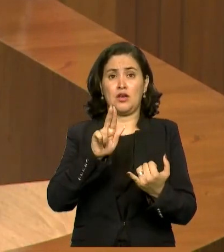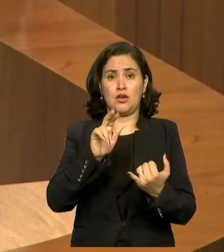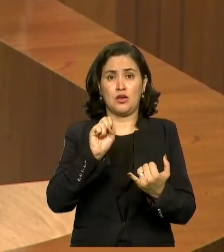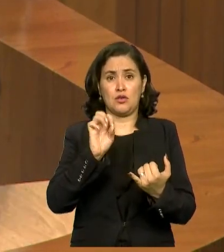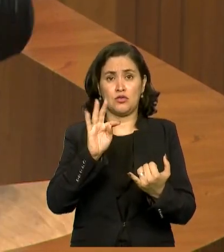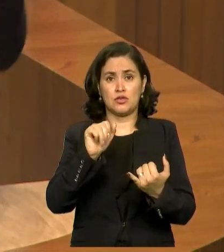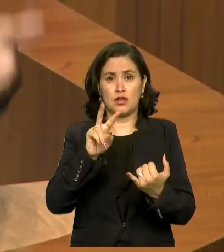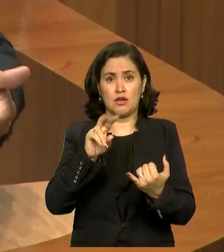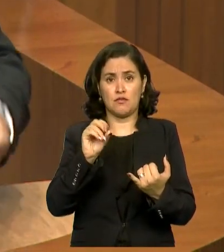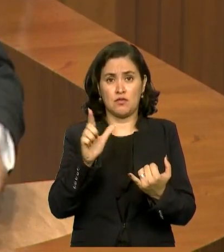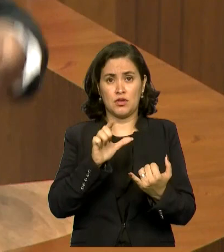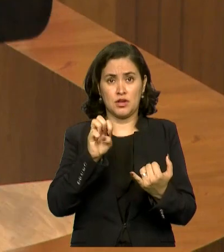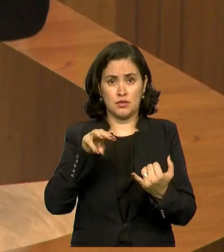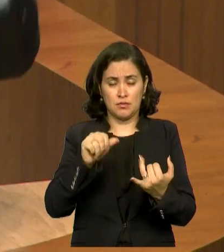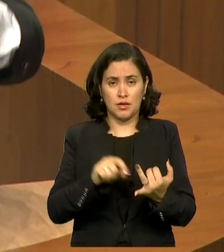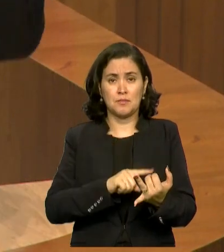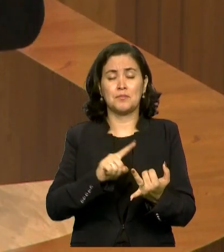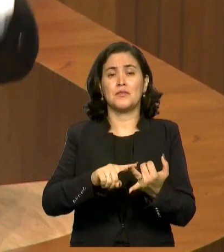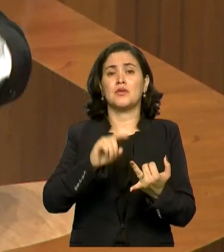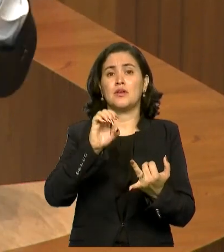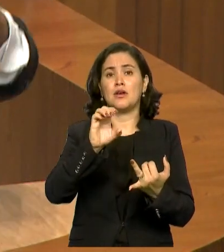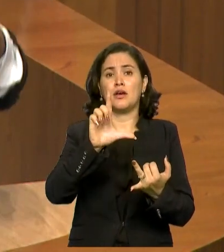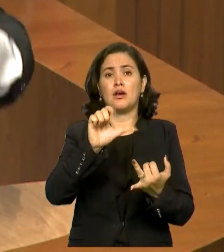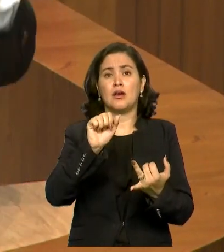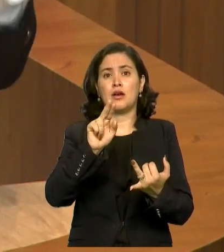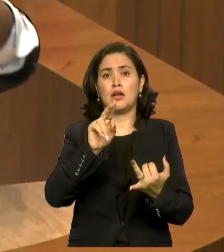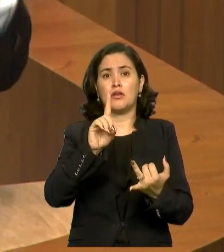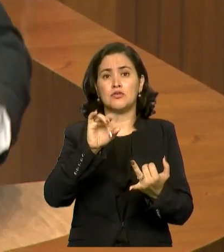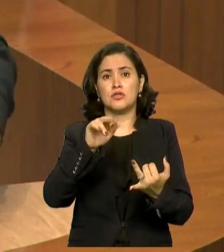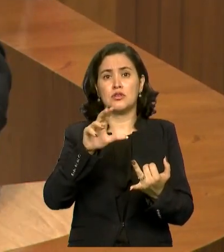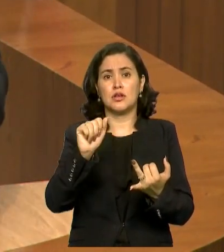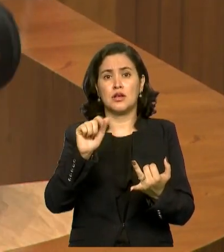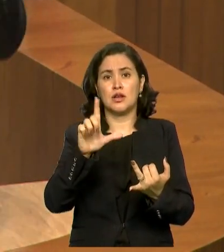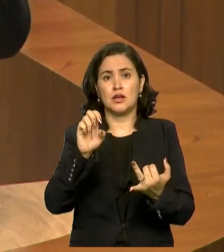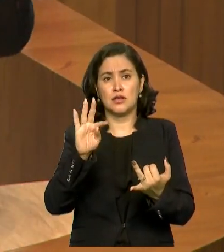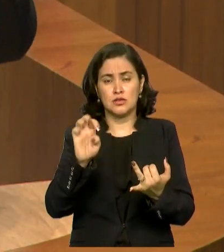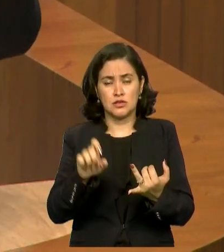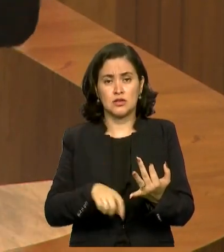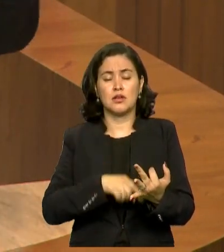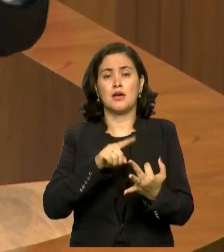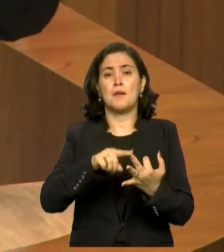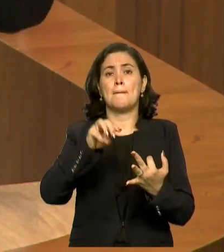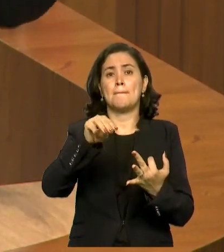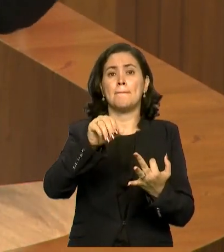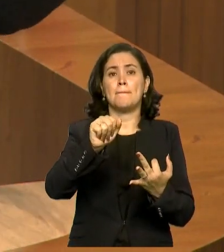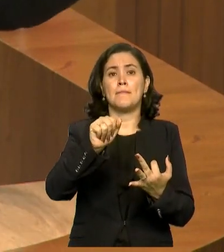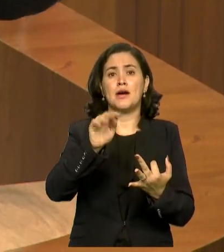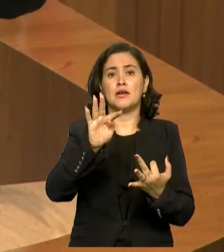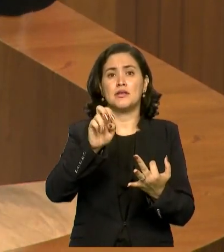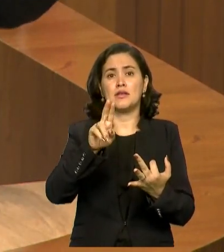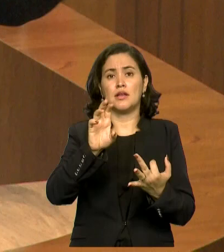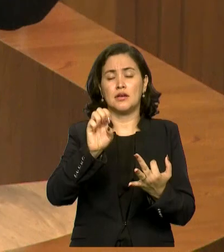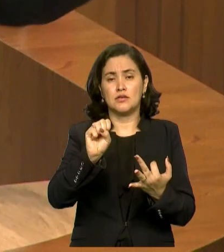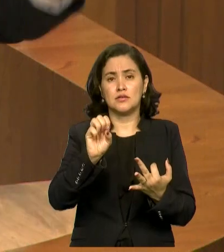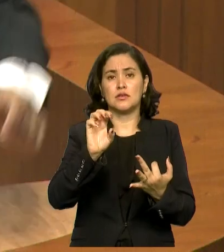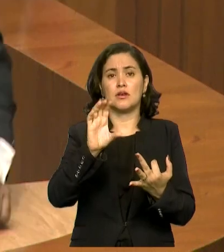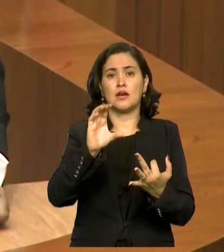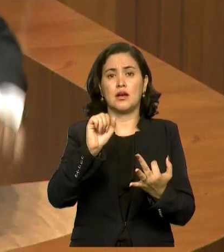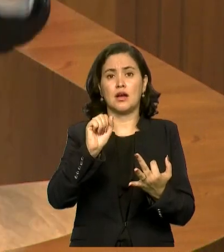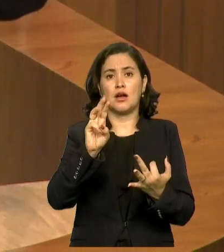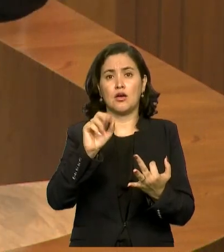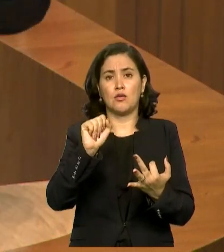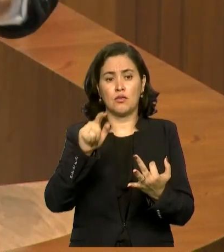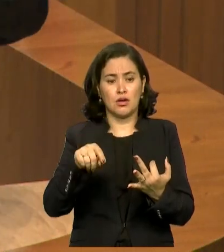e Cauã, Zé Vaqueiro, a grande quantidade de atrações e atrações boas. Mas precisava principalmente de planejamento para ser avisado com